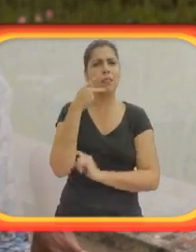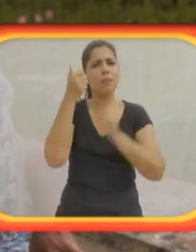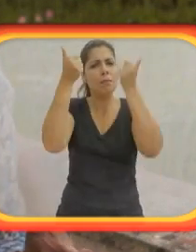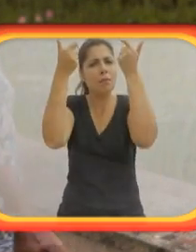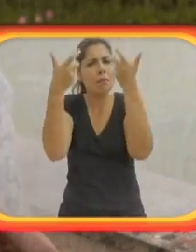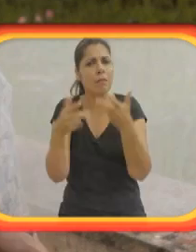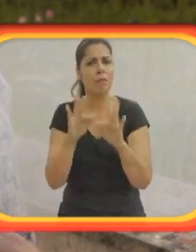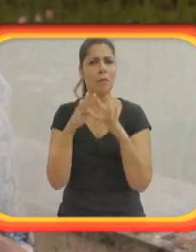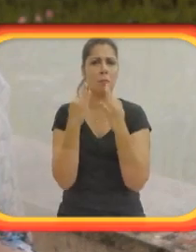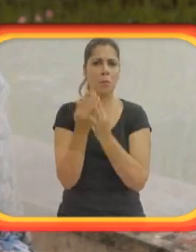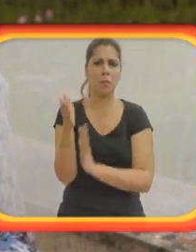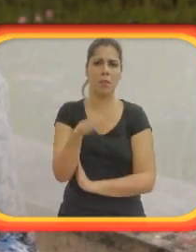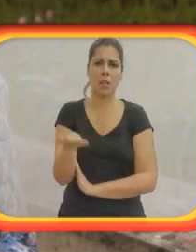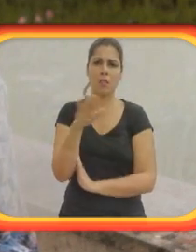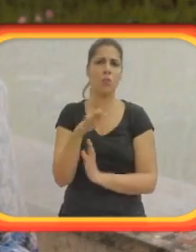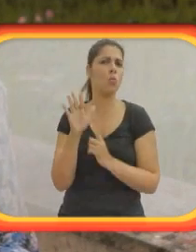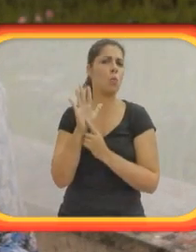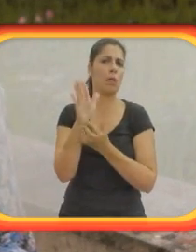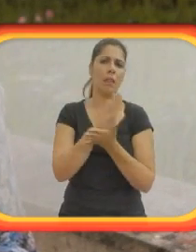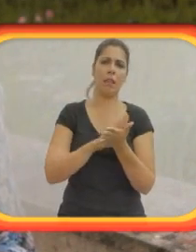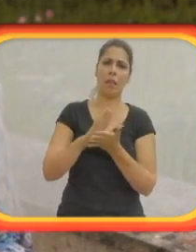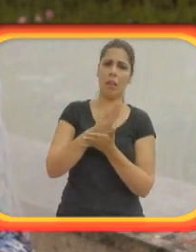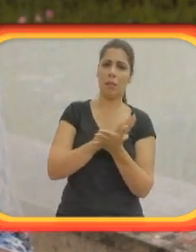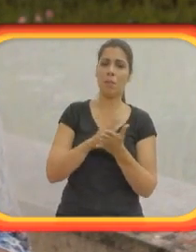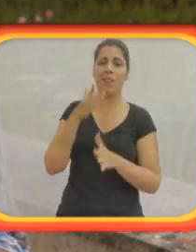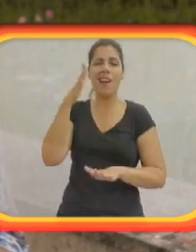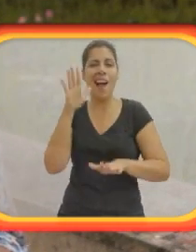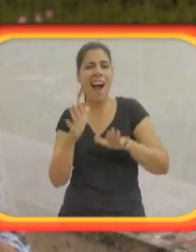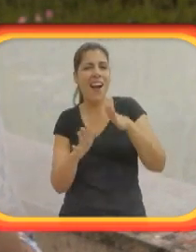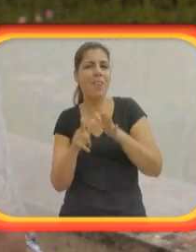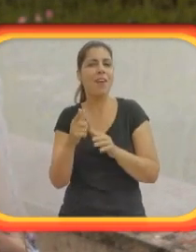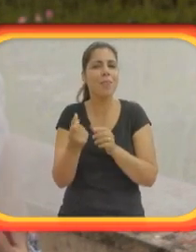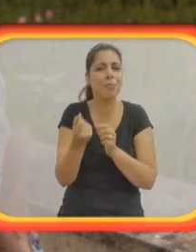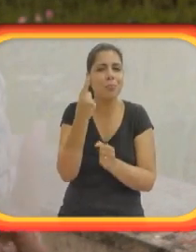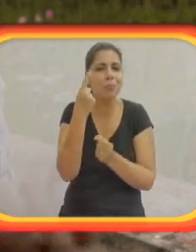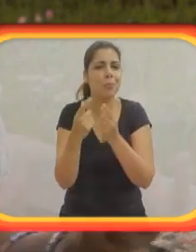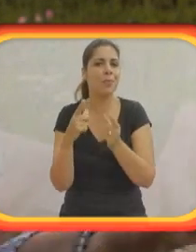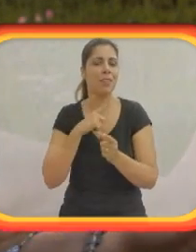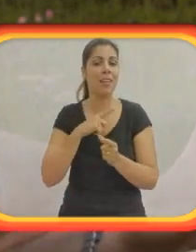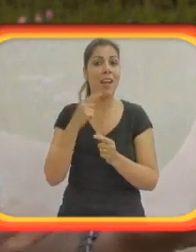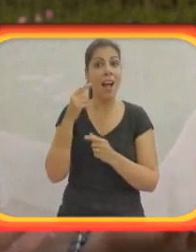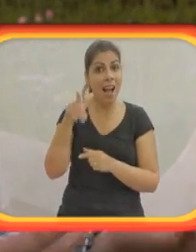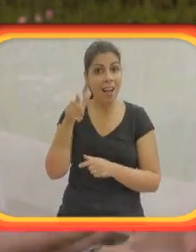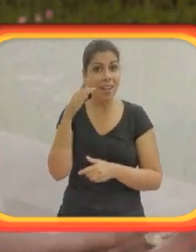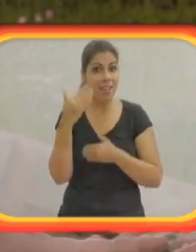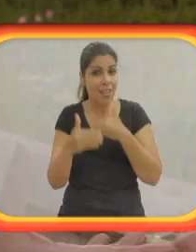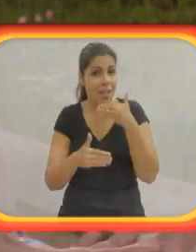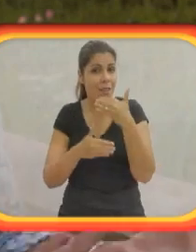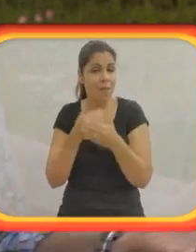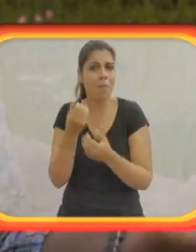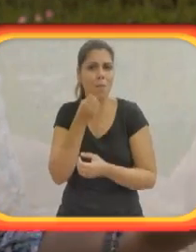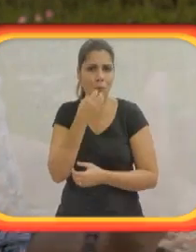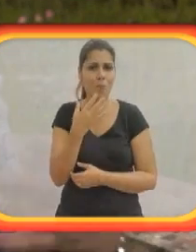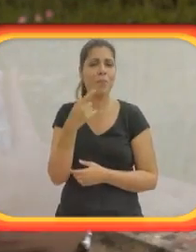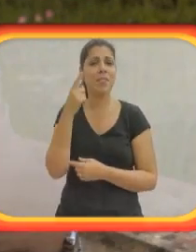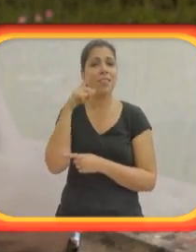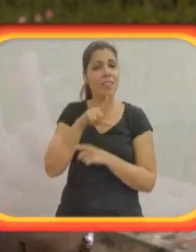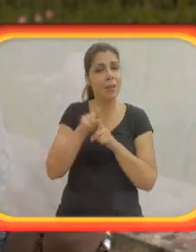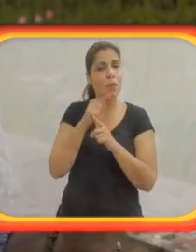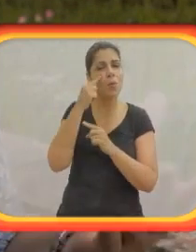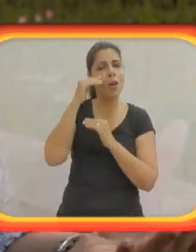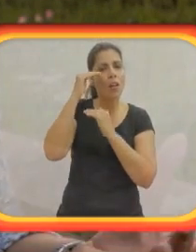futuro professor, que às vezes é difícil até dizer para a família, né, que a criança que não apresentava nada, às vezes ela vem, ela